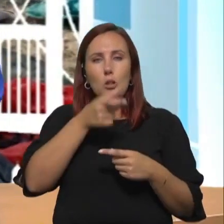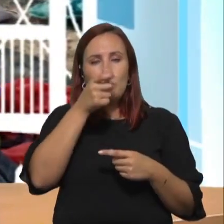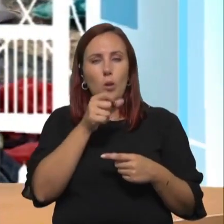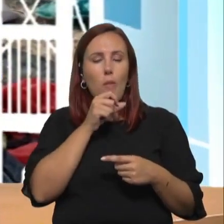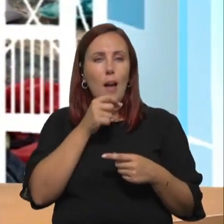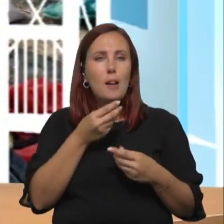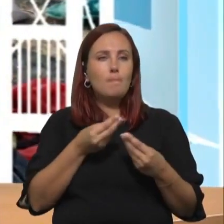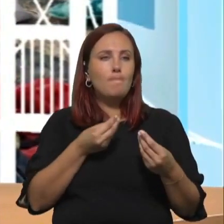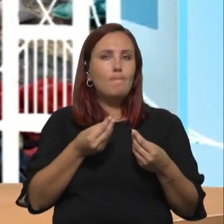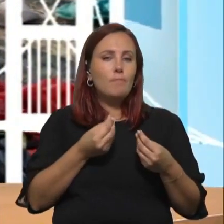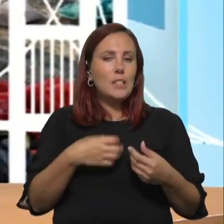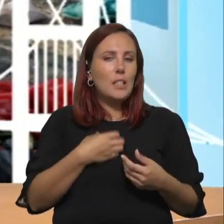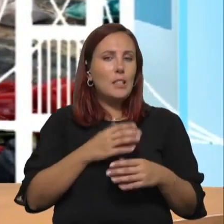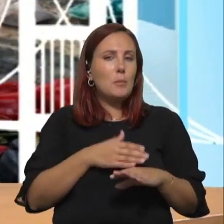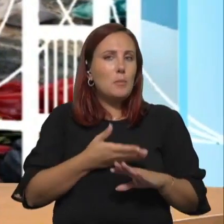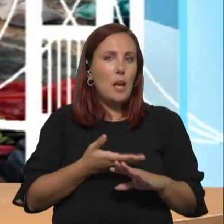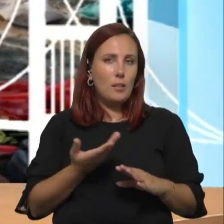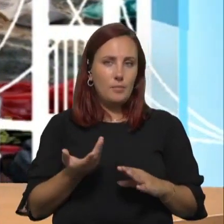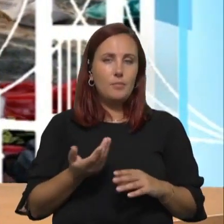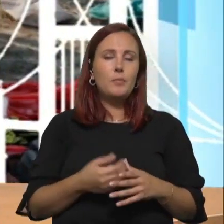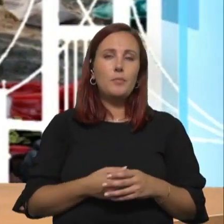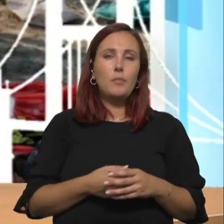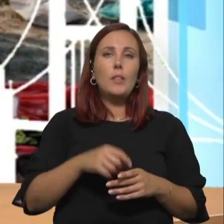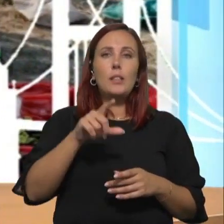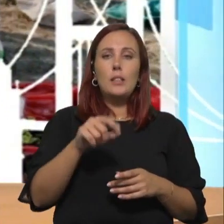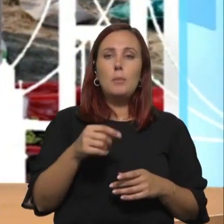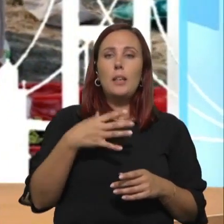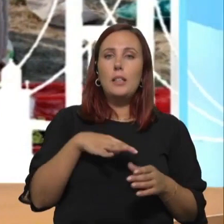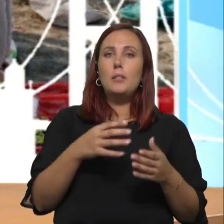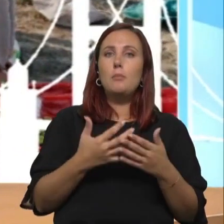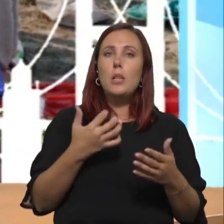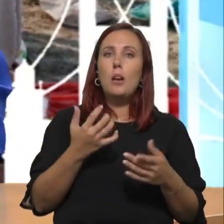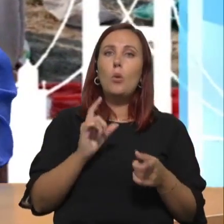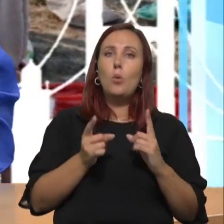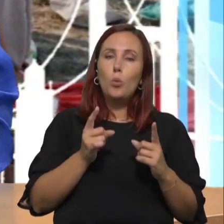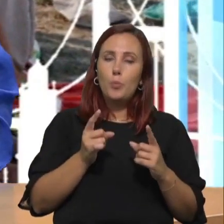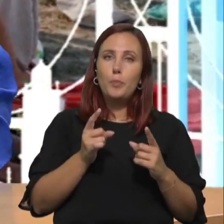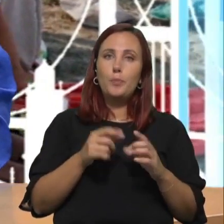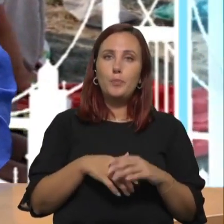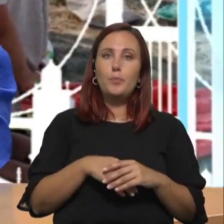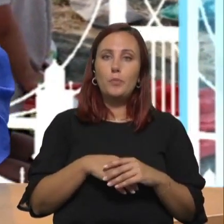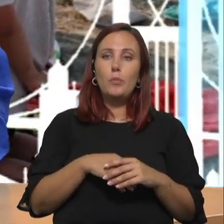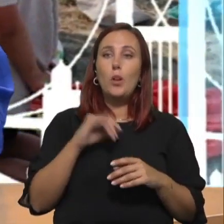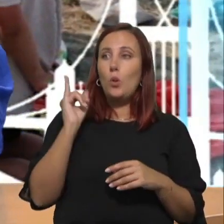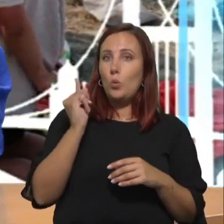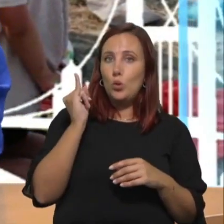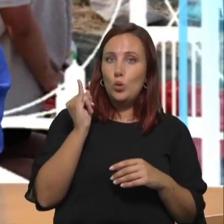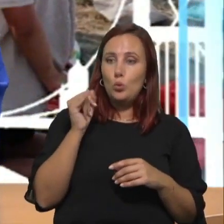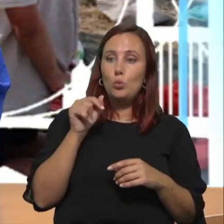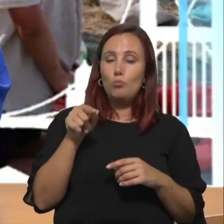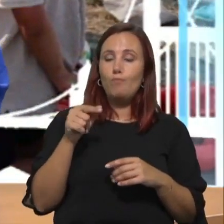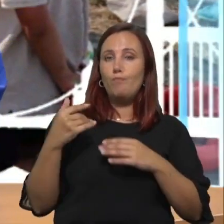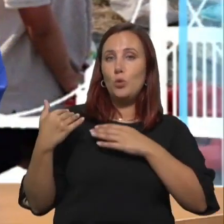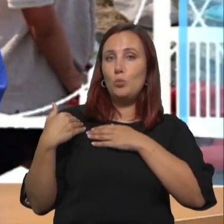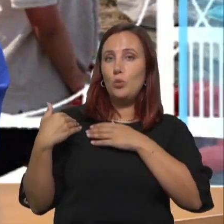para que seja mais contextualizada. Queria sobretudo salientar que, a par do Instituto, que é